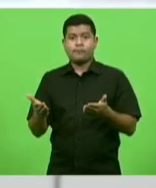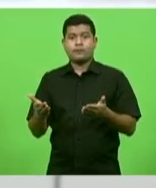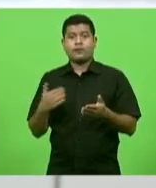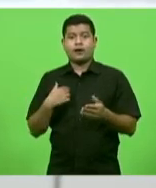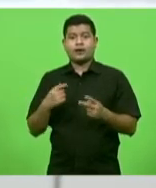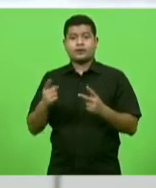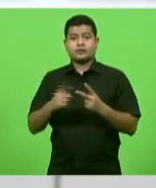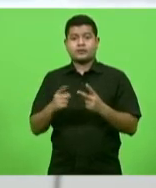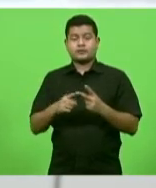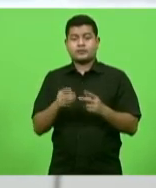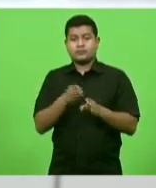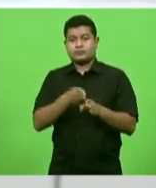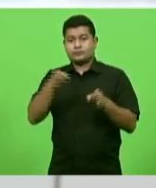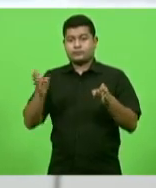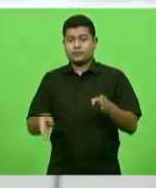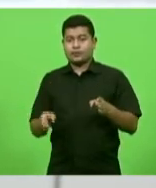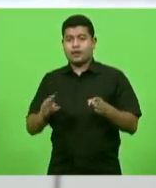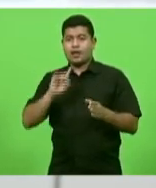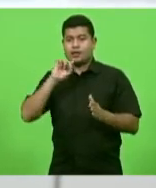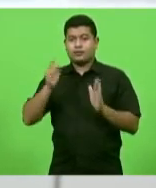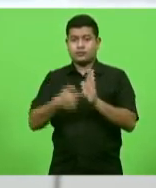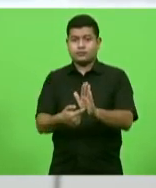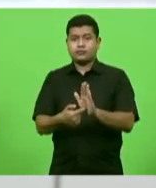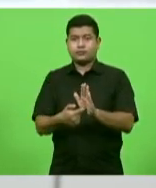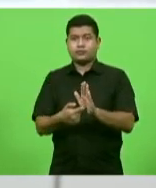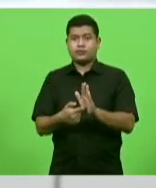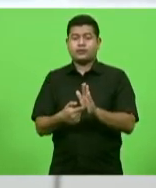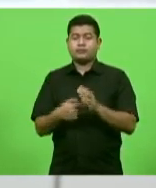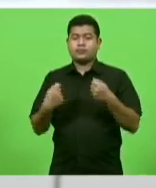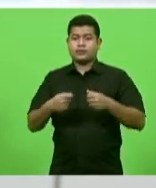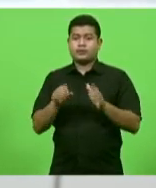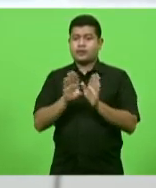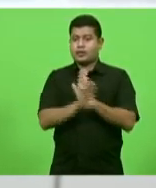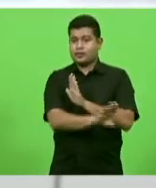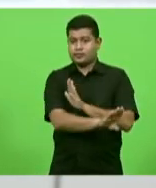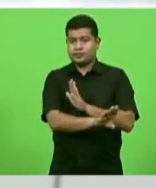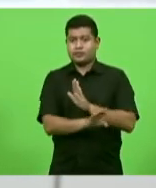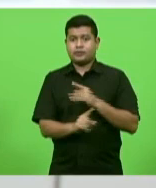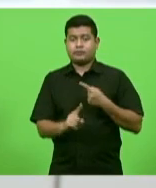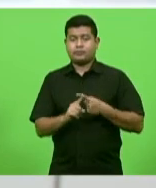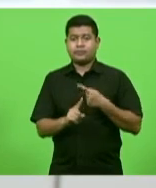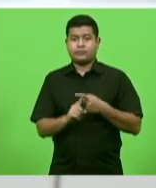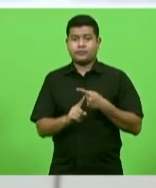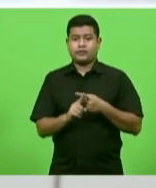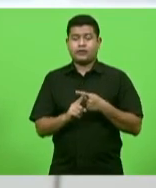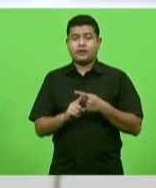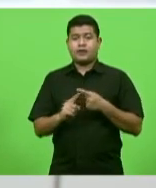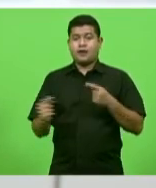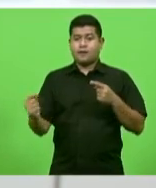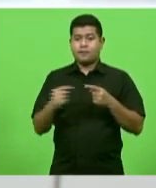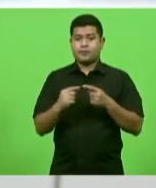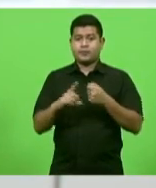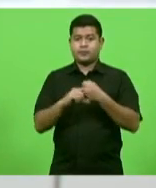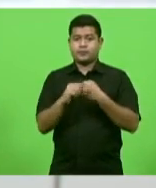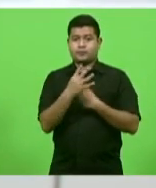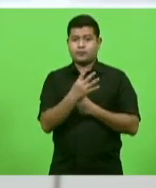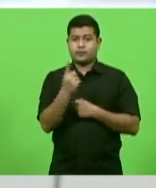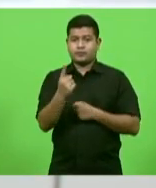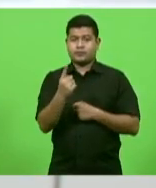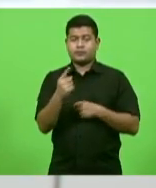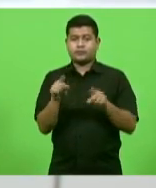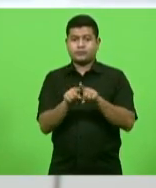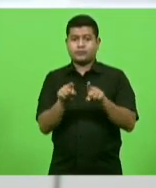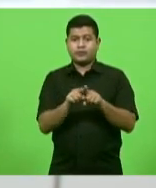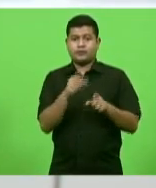do impeachment a denúncia em caso deve ser rejeitada com fundamento nos artigos 41